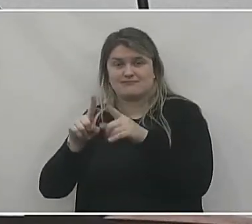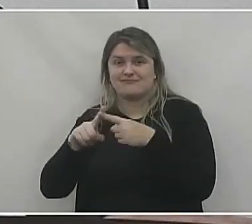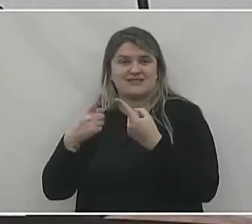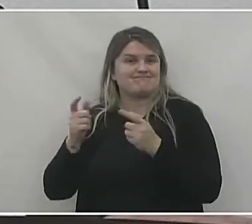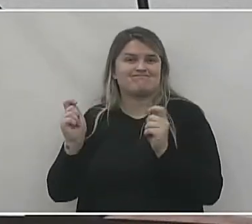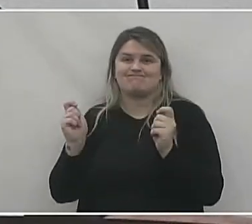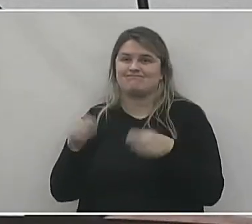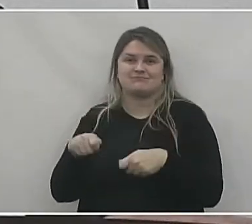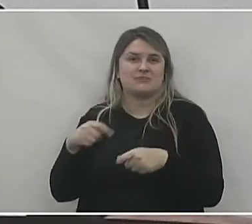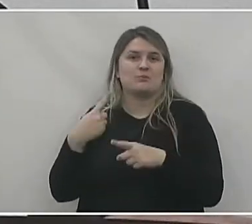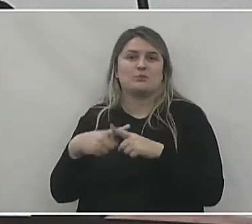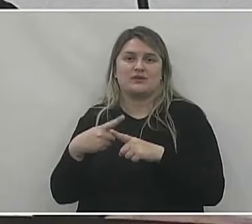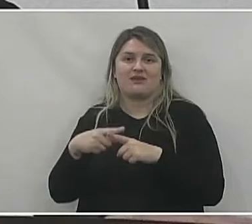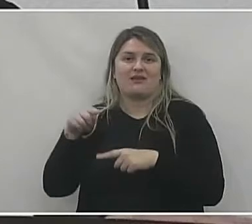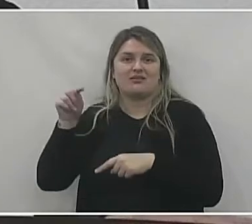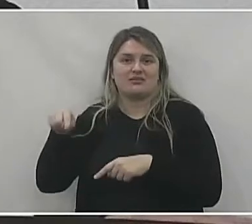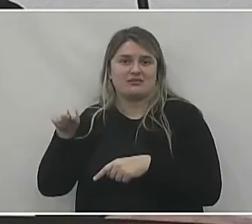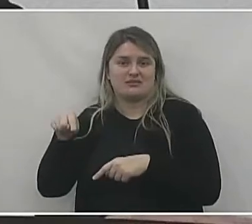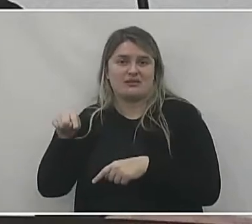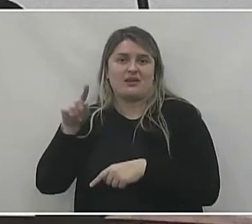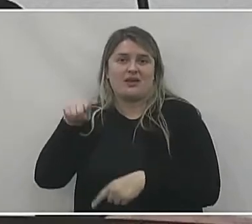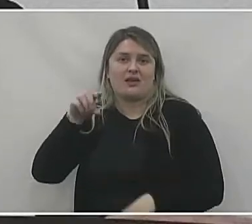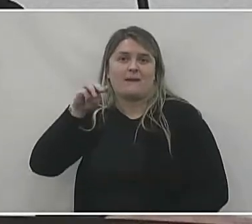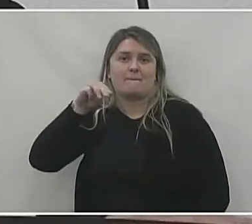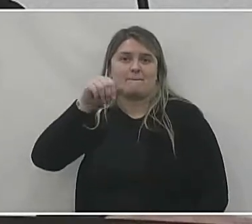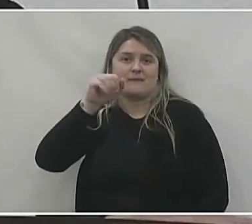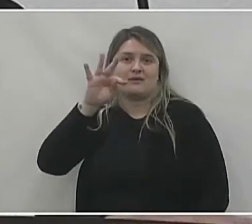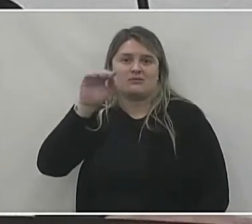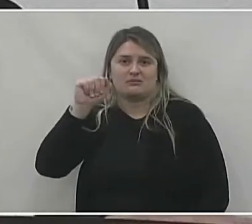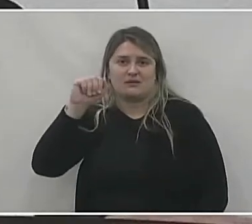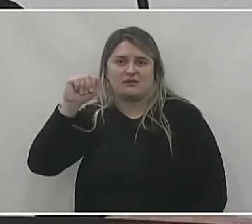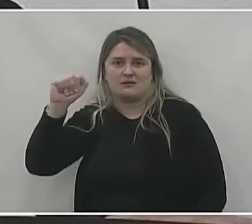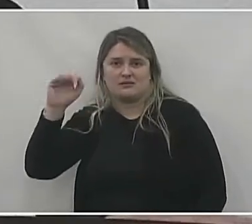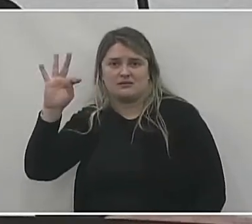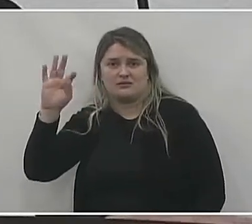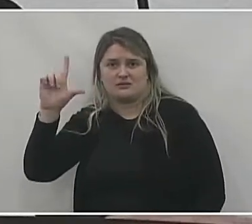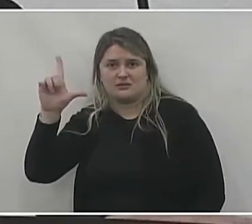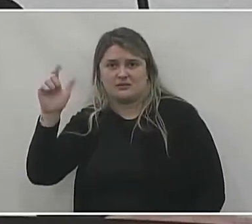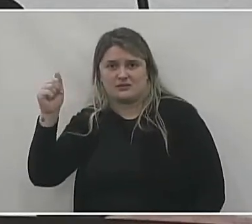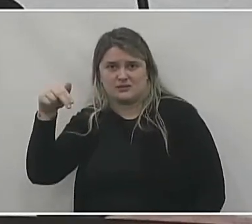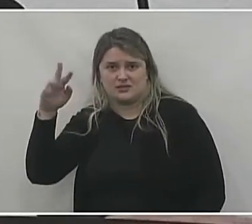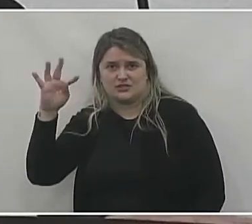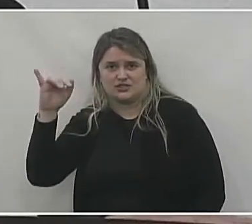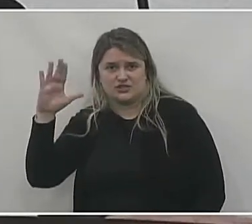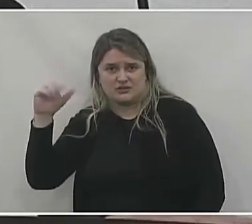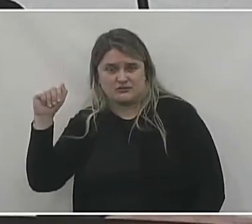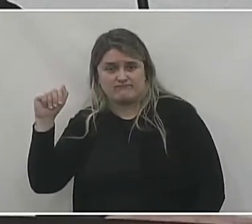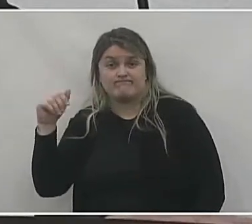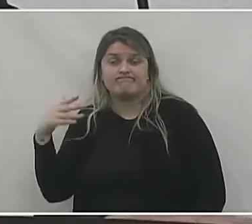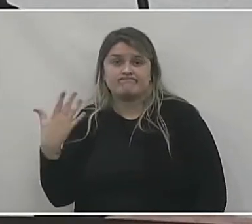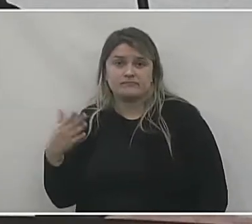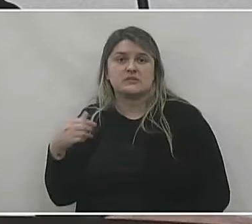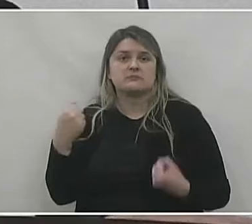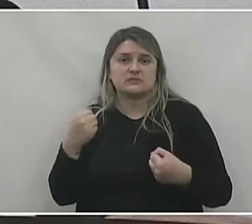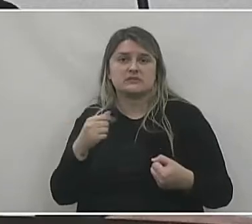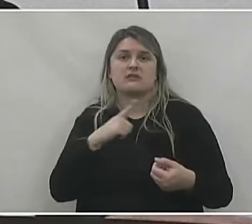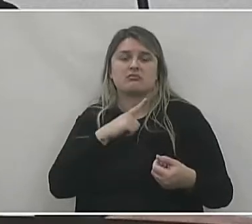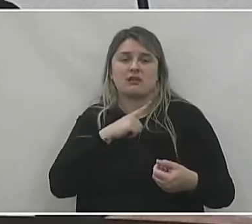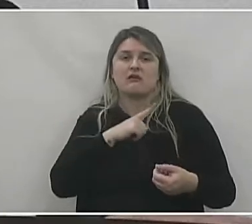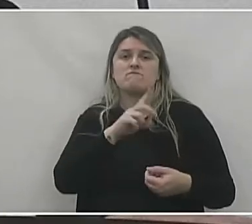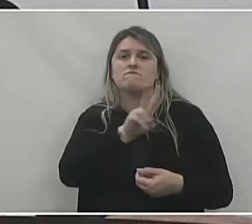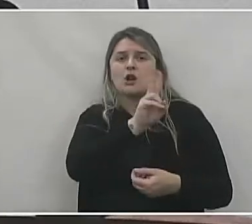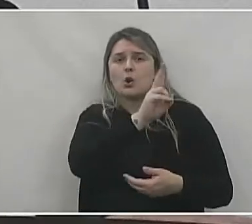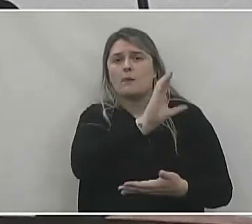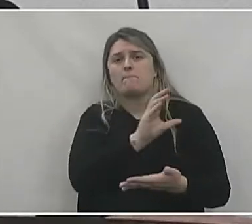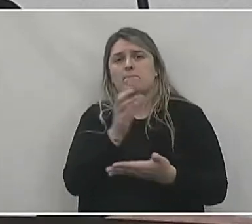é permitido porque nós somos Mata Atlântica. Mas para nós sermos Mata Atlântica, isso tem um preço